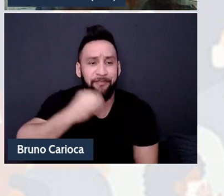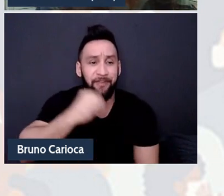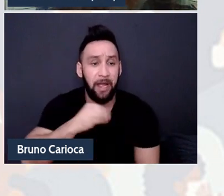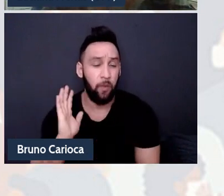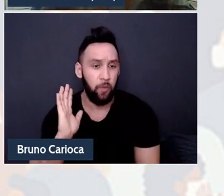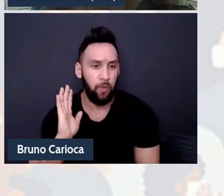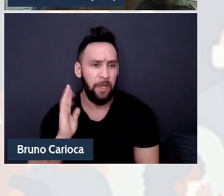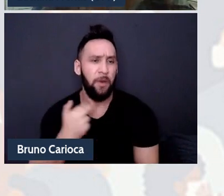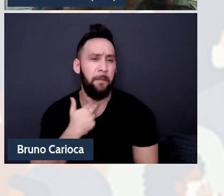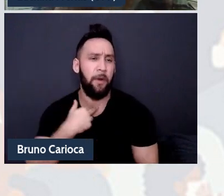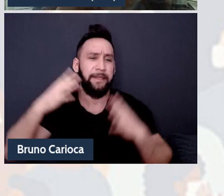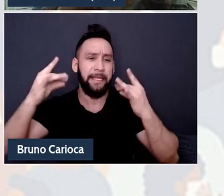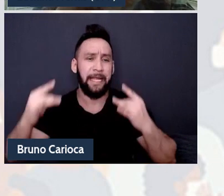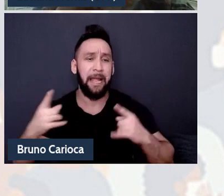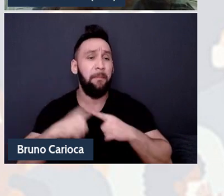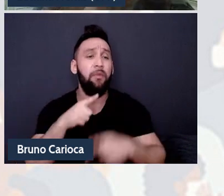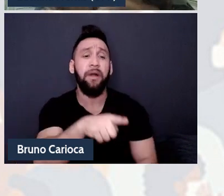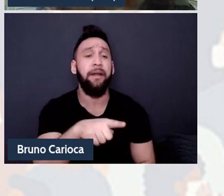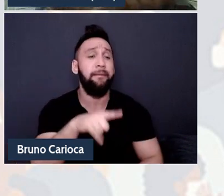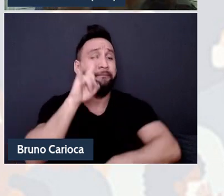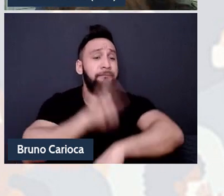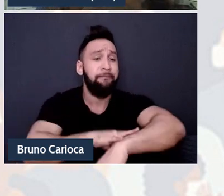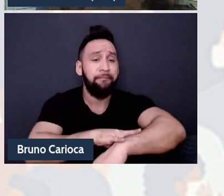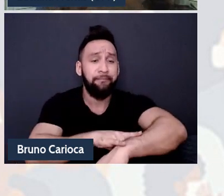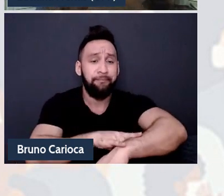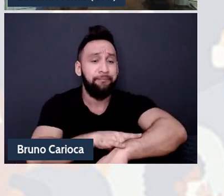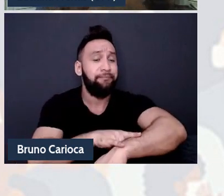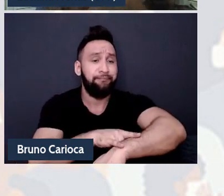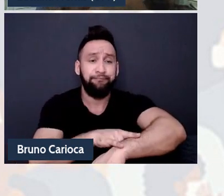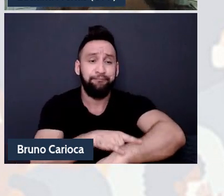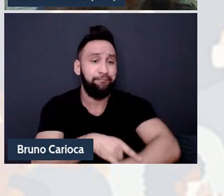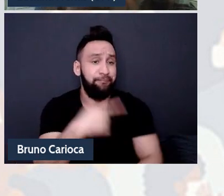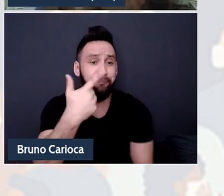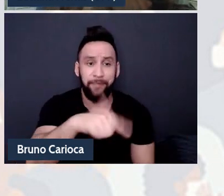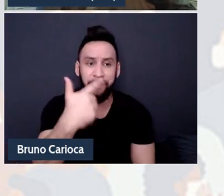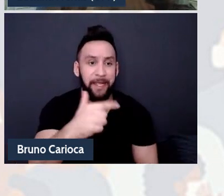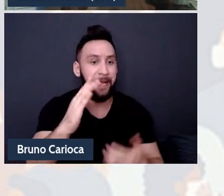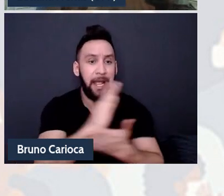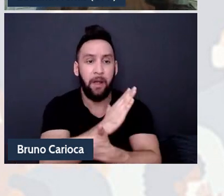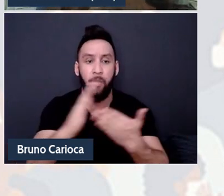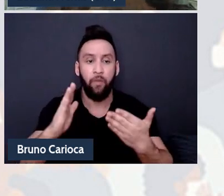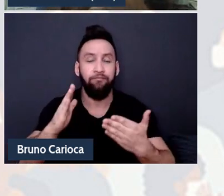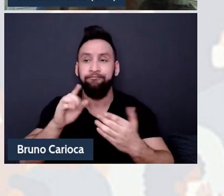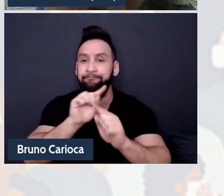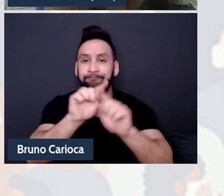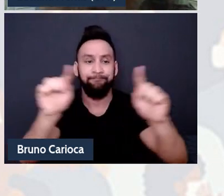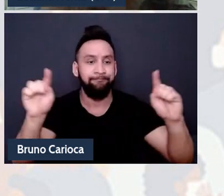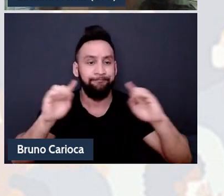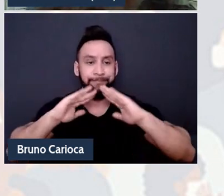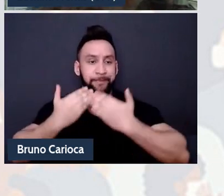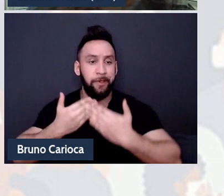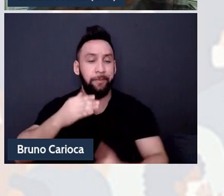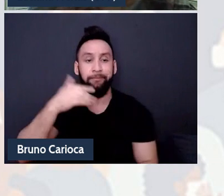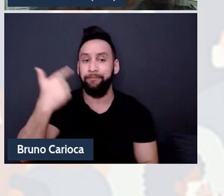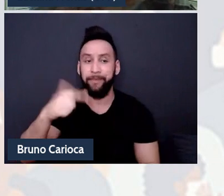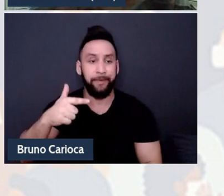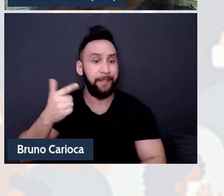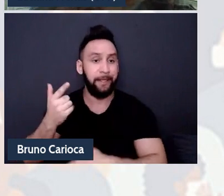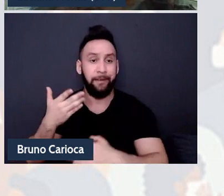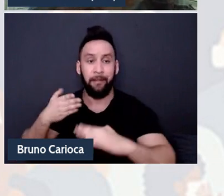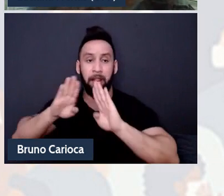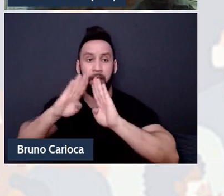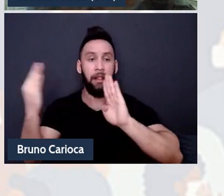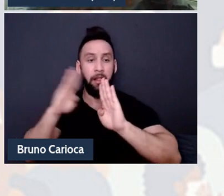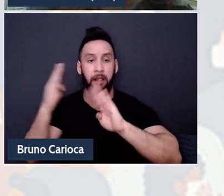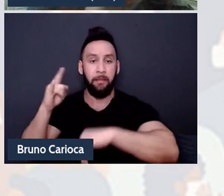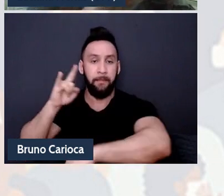para as crianças. O banheiro unissex, lembram do banheiro unissex? Para começo de conversa, não tem nem banheiro, quanto mais unissex, né, gente? A viagem. Não